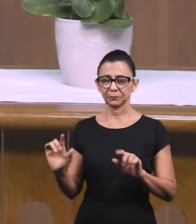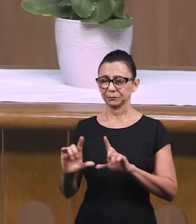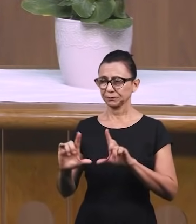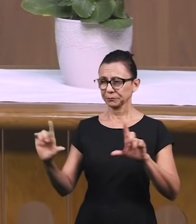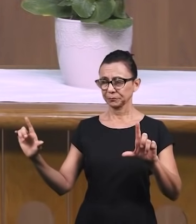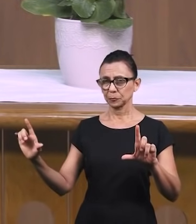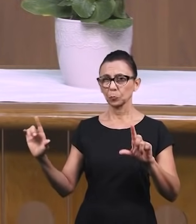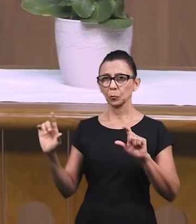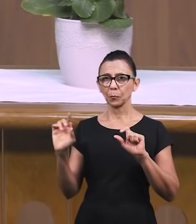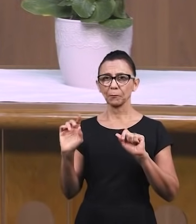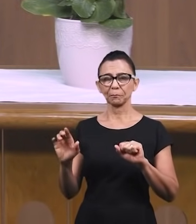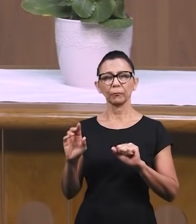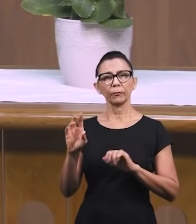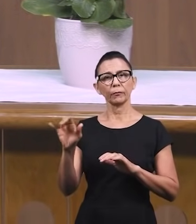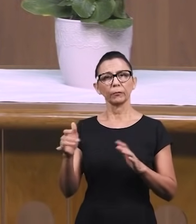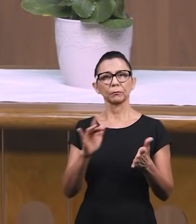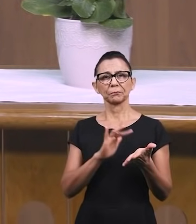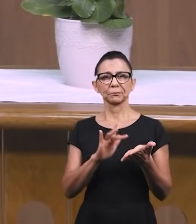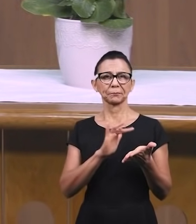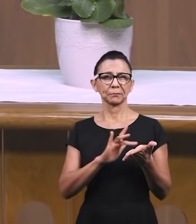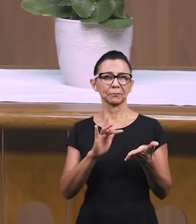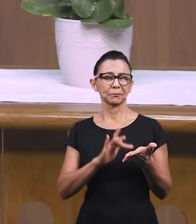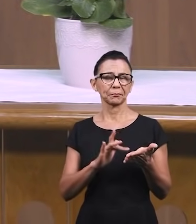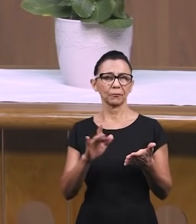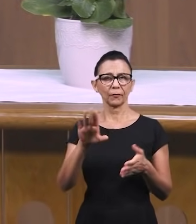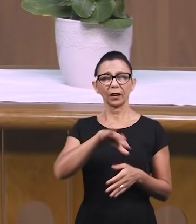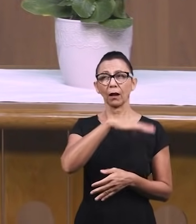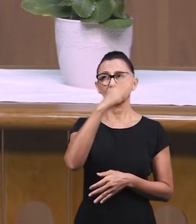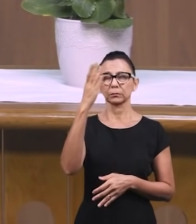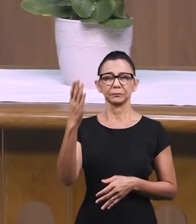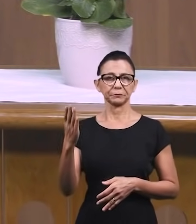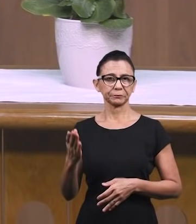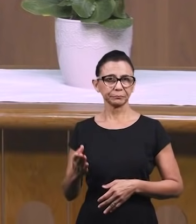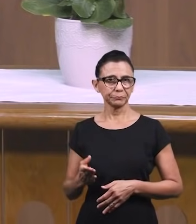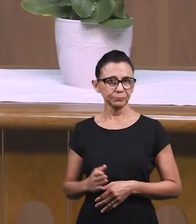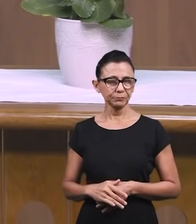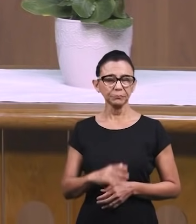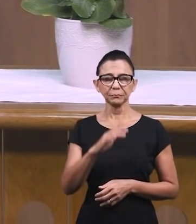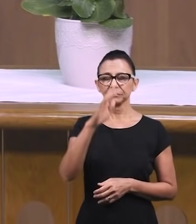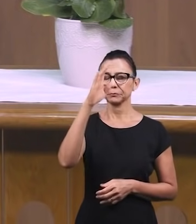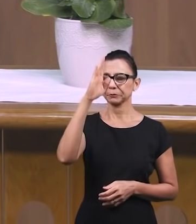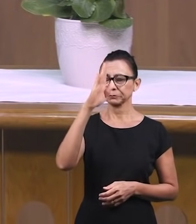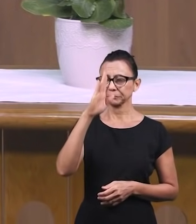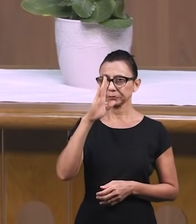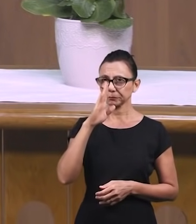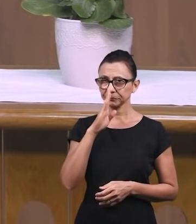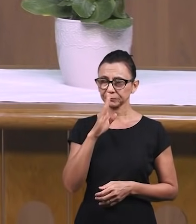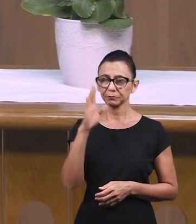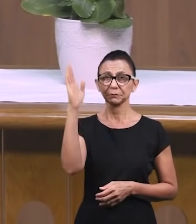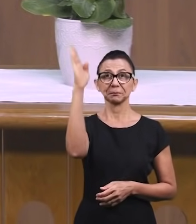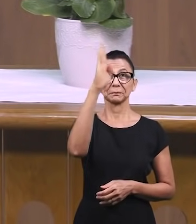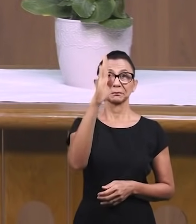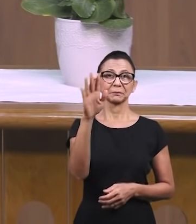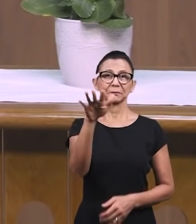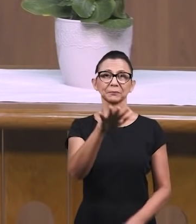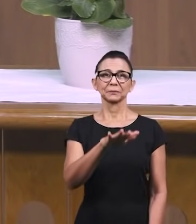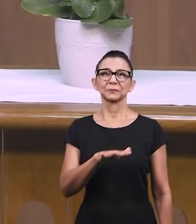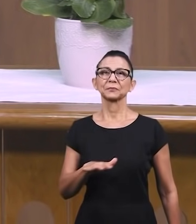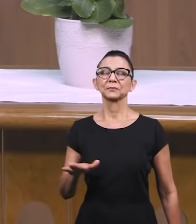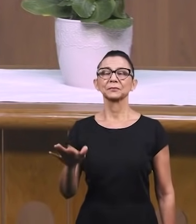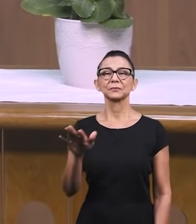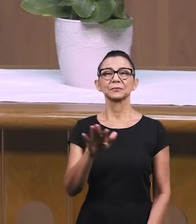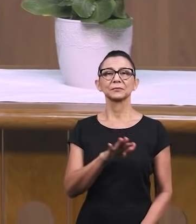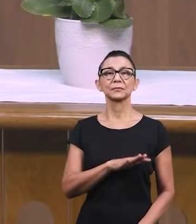0800-707-3076, está aparecendo aí na tela, você pode ligar, o serviço funciona 24 horas por dia, é gratuito, a ligação é gratuita em todo o território